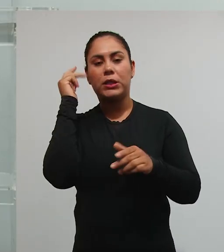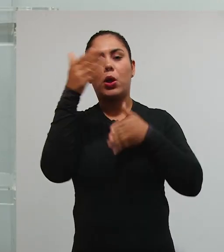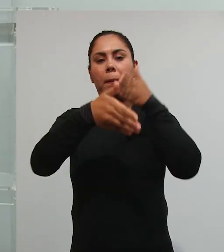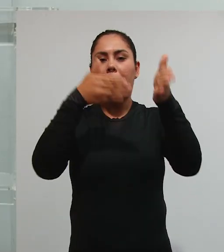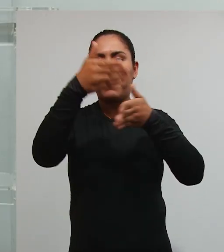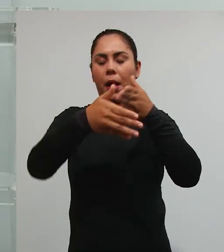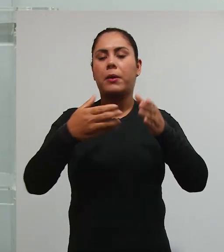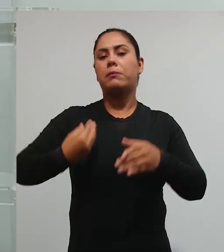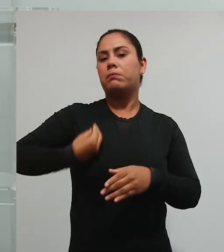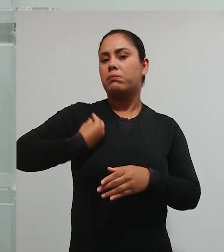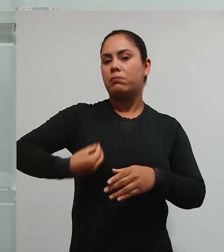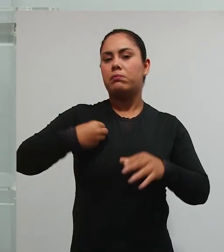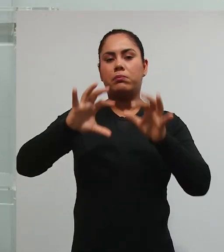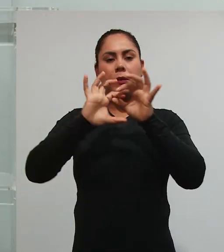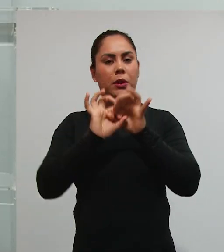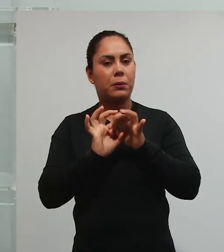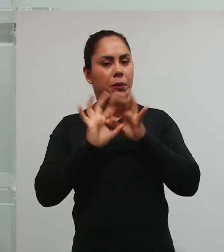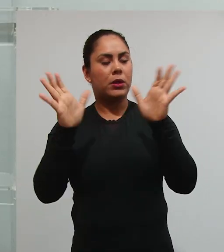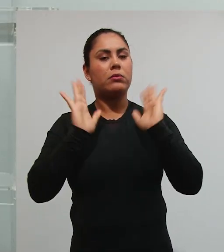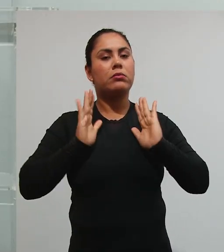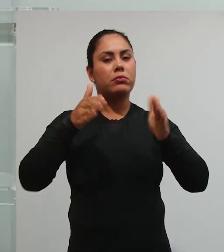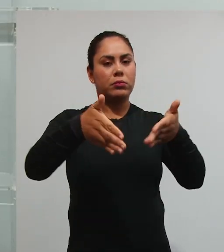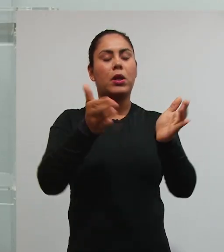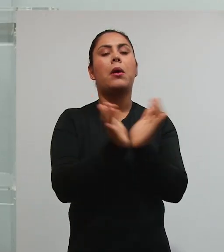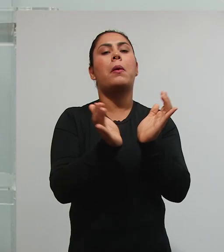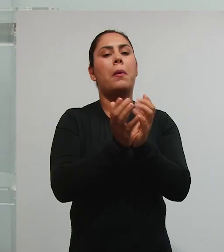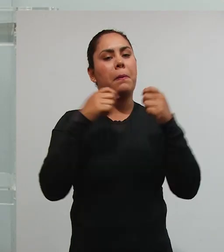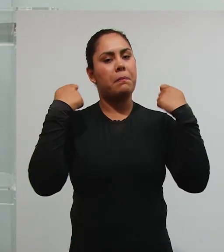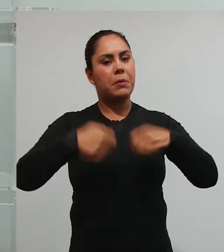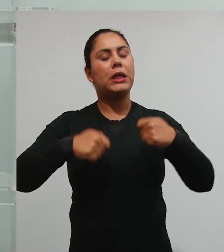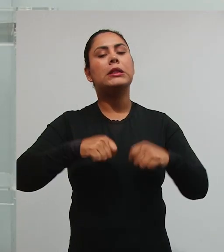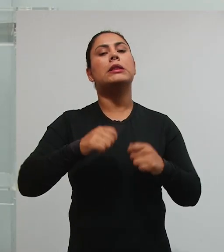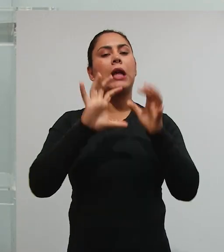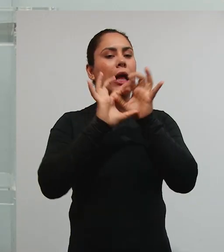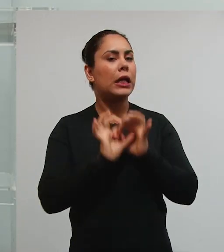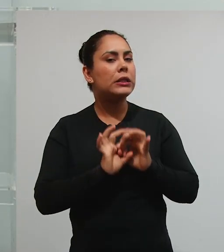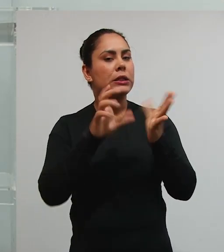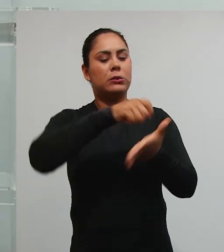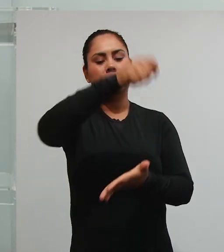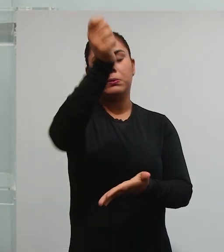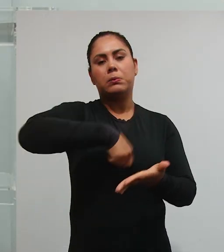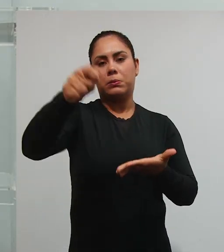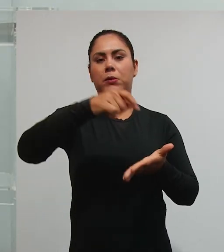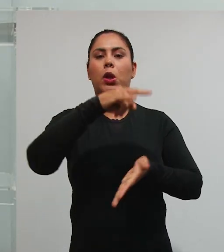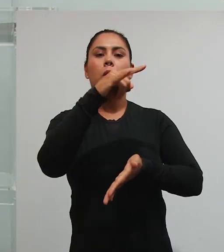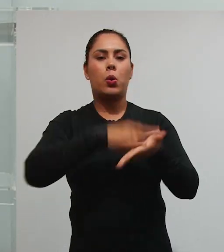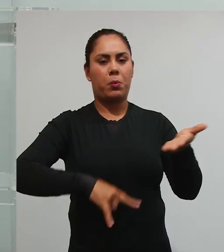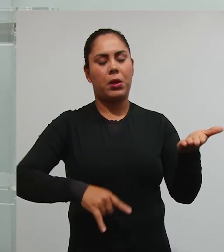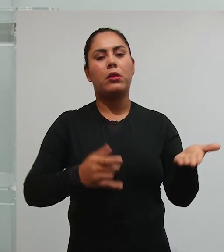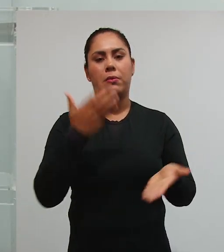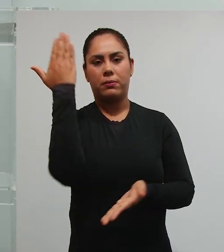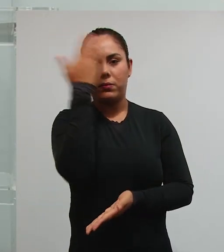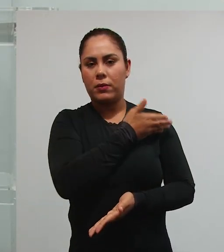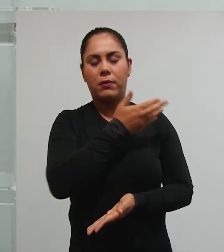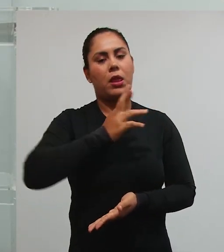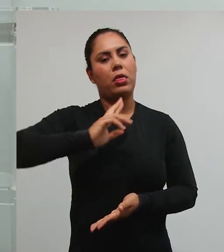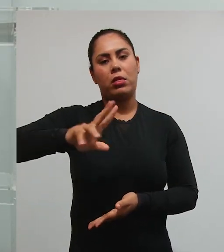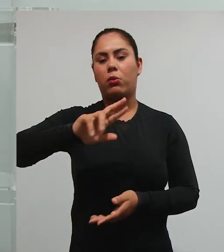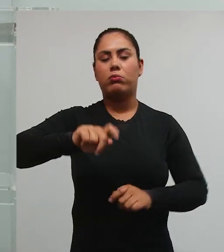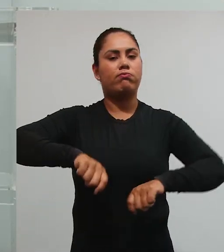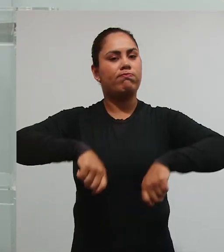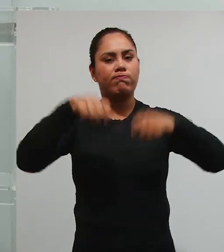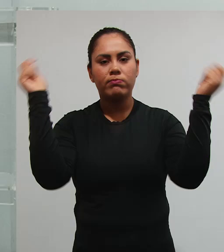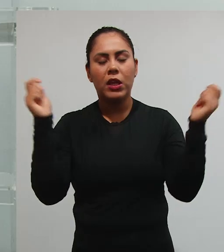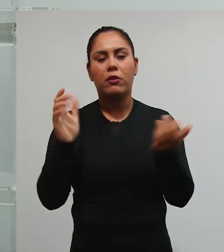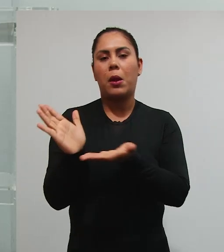pessoas que participarão do grupo focal, elas precisam autorizar e assinar esses documentos, certo? Não é